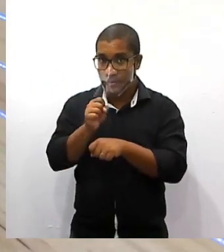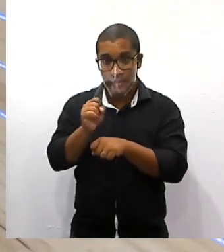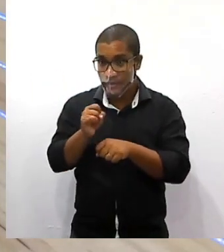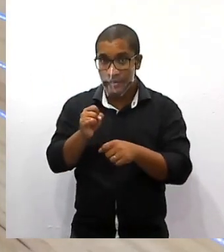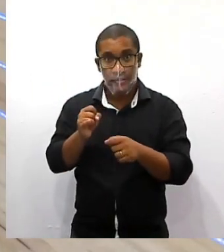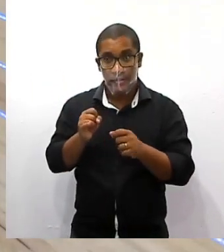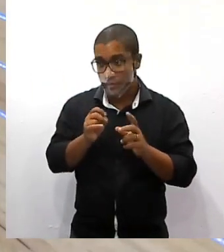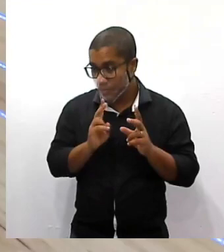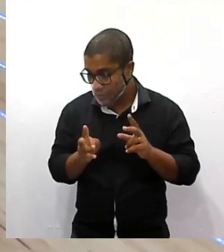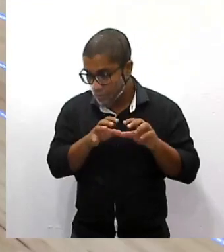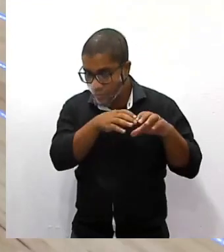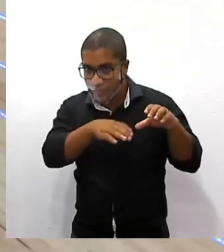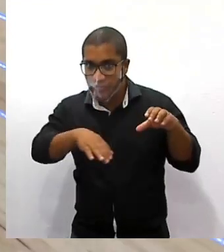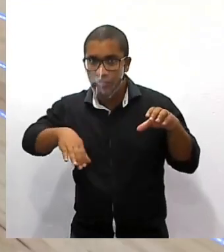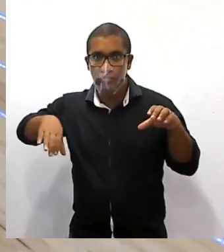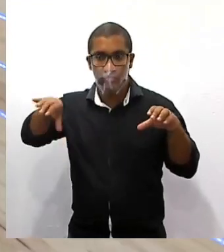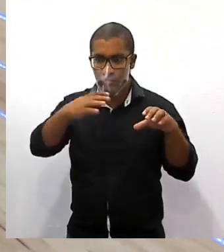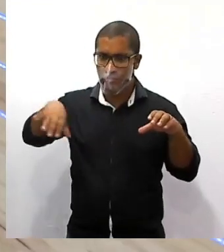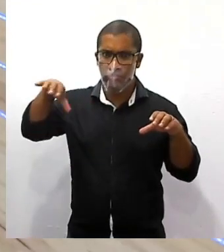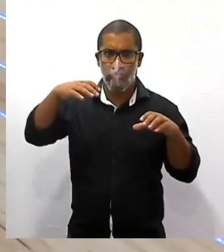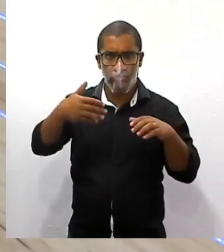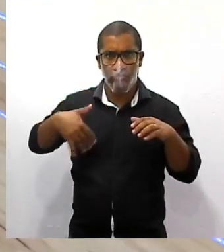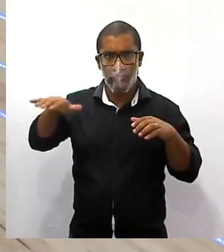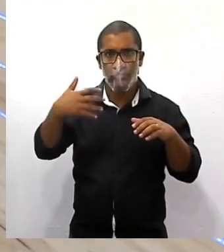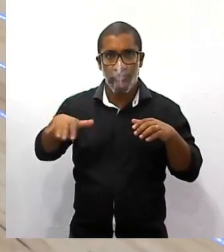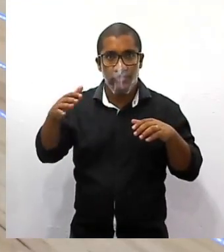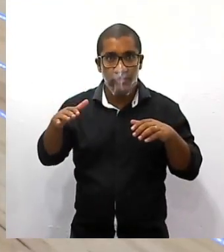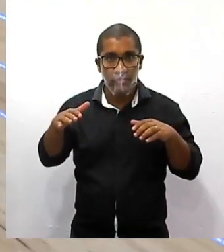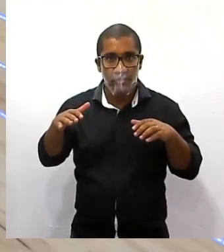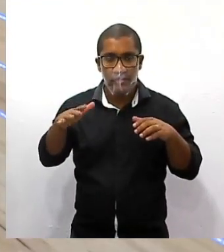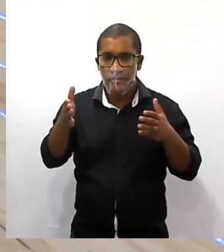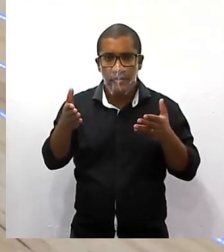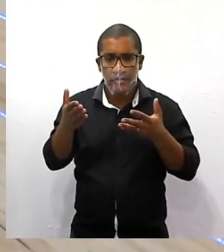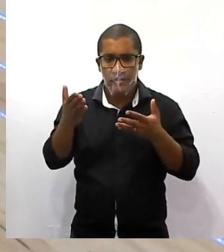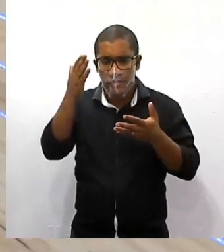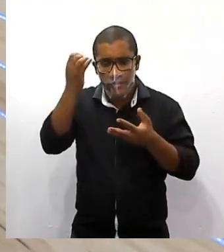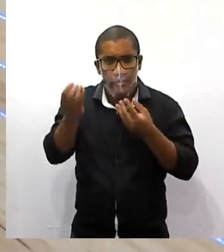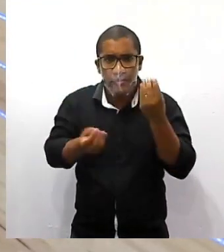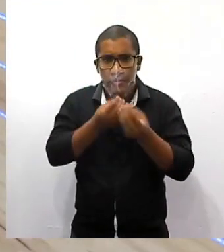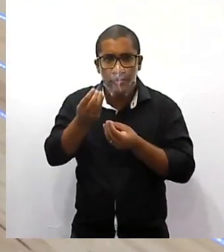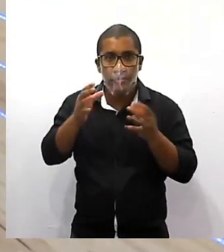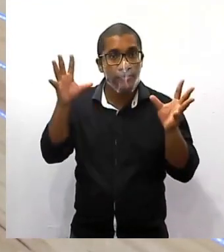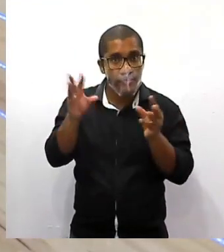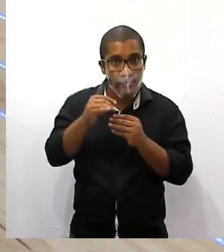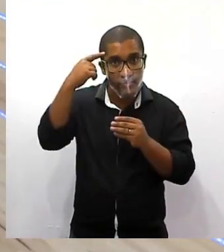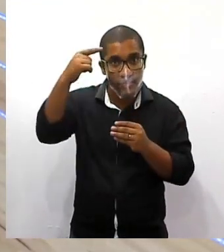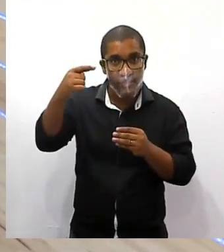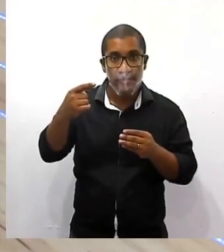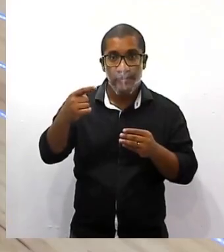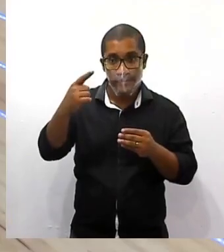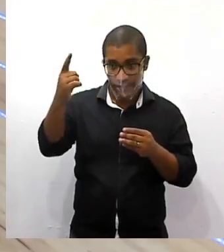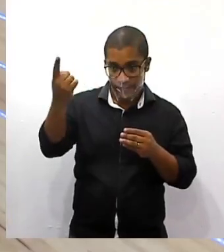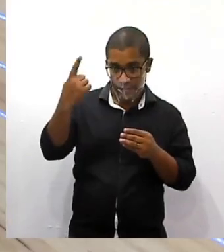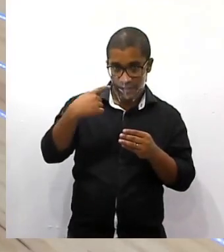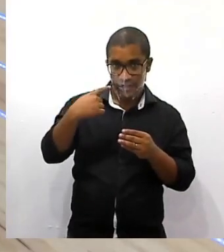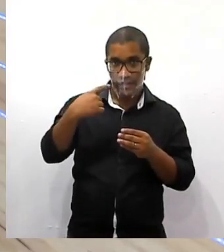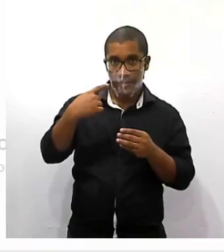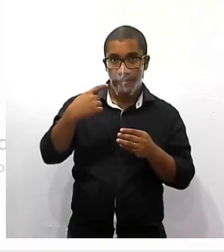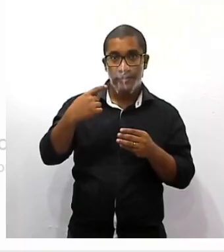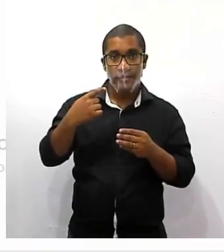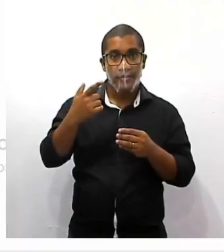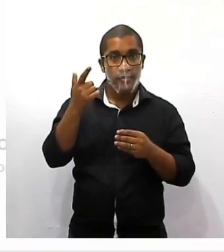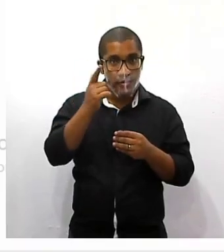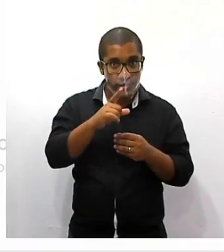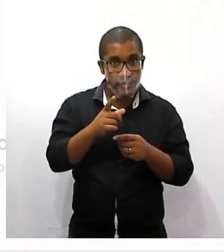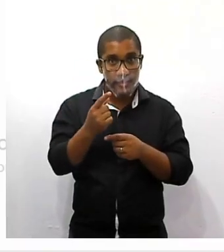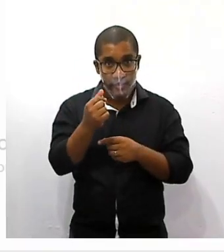dissipada, pequeno gafanhoto? Me mandaram ganhar dinheiro. E aí a gente vai comparar, ó, a gente vai fazer aqui, ó, calculando